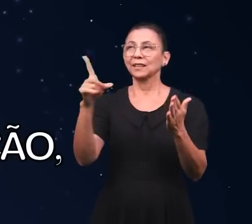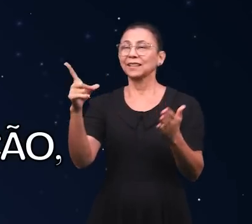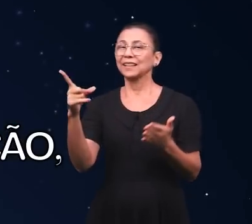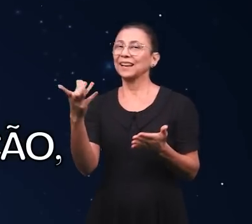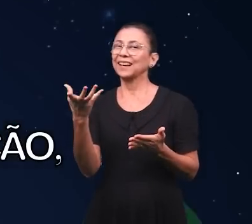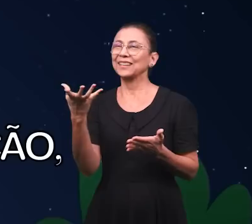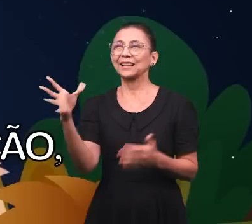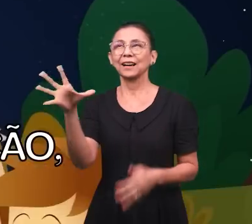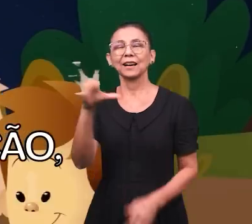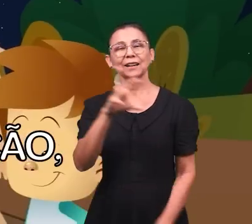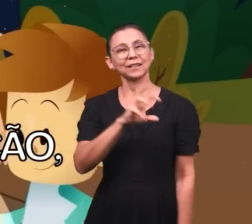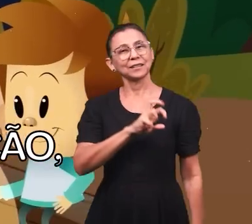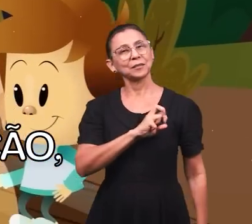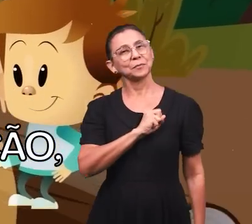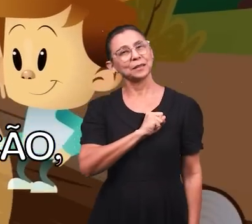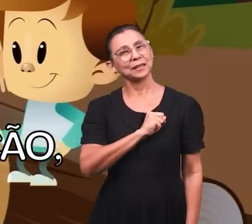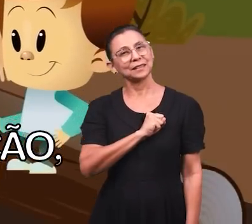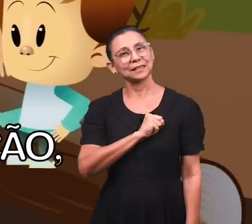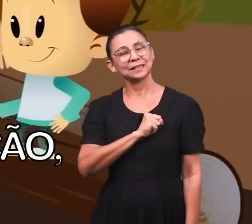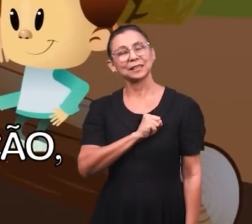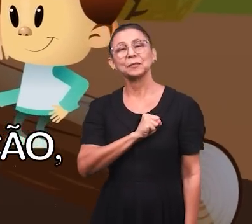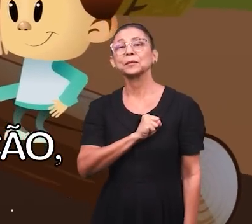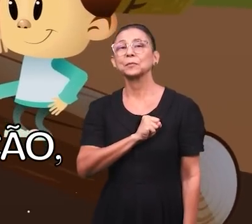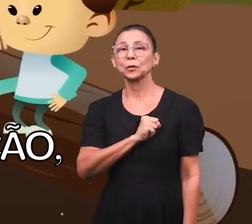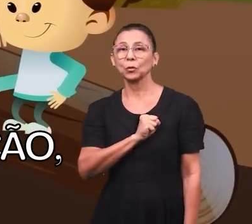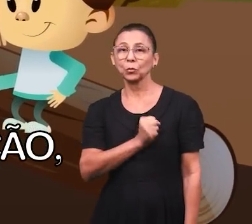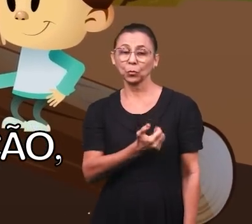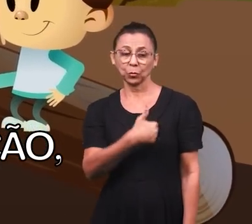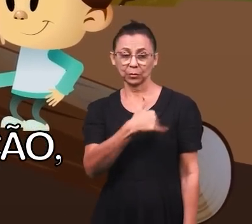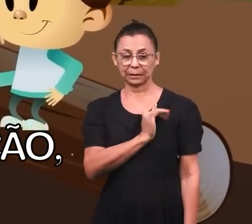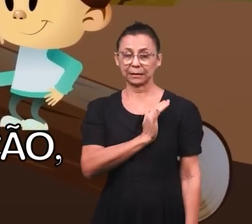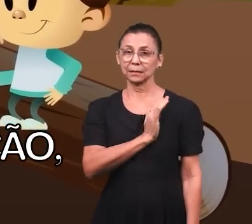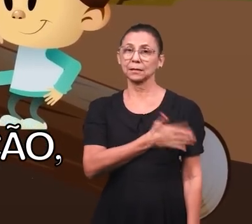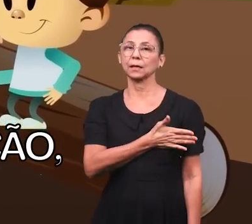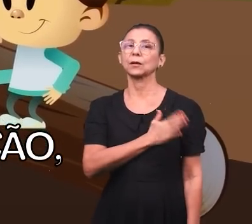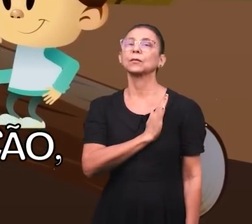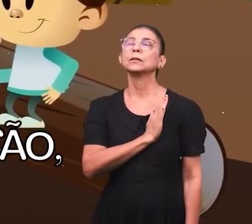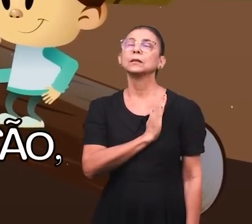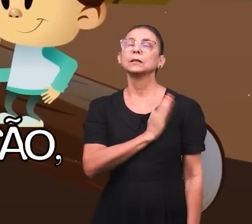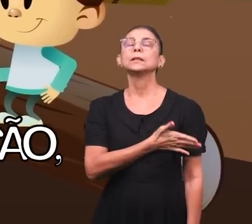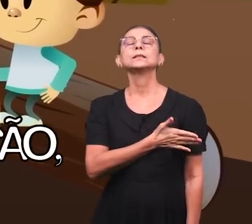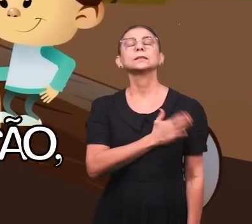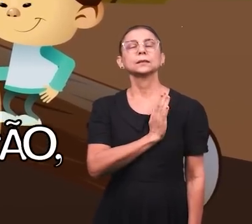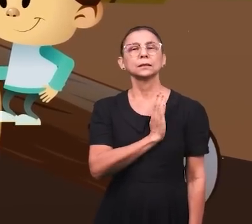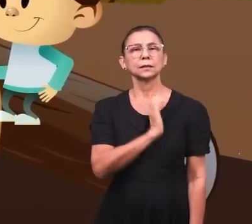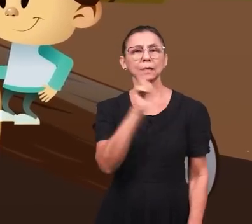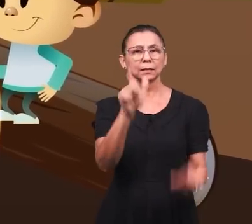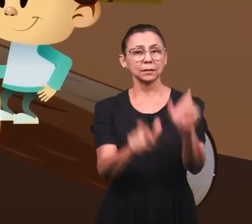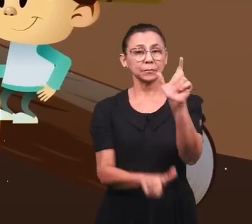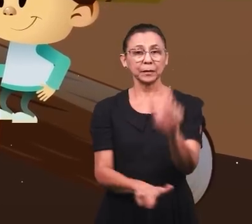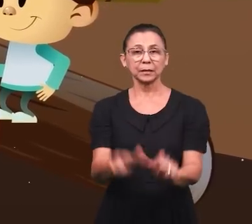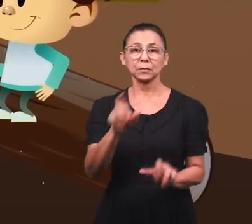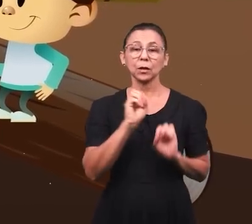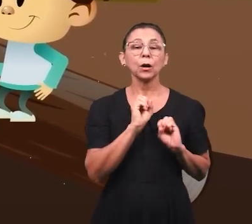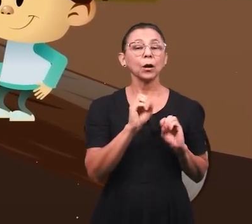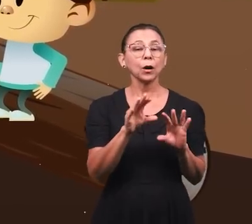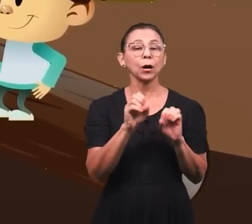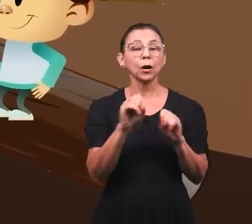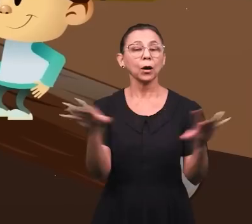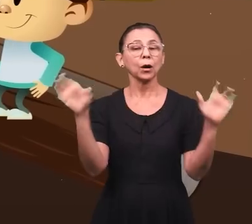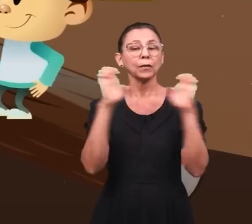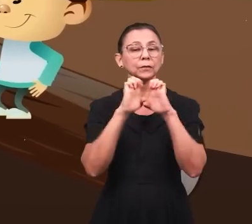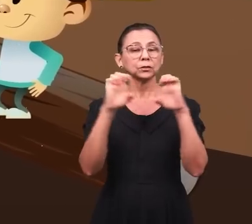Quero amar tua palavra, guardá-la sempre em meu coração, ensinar